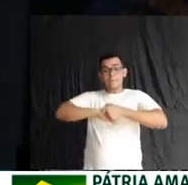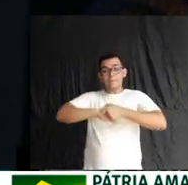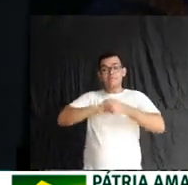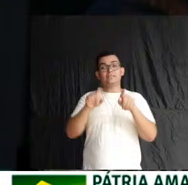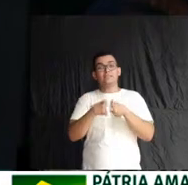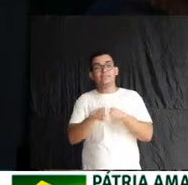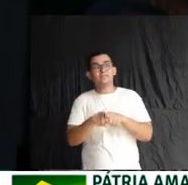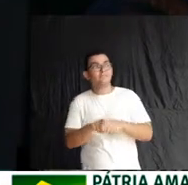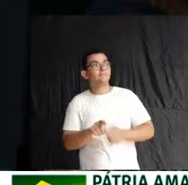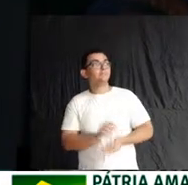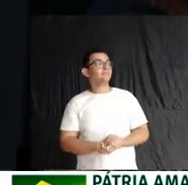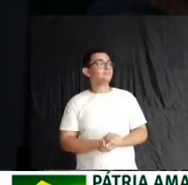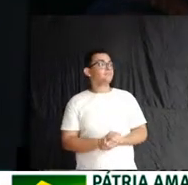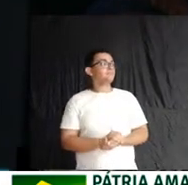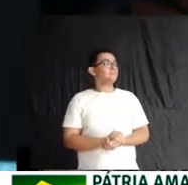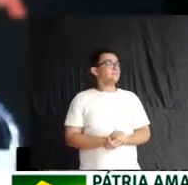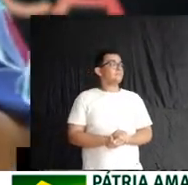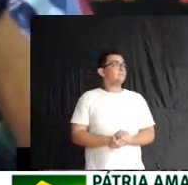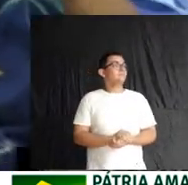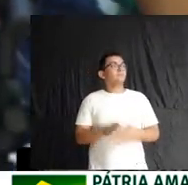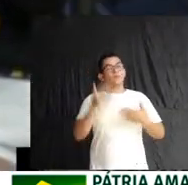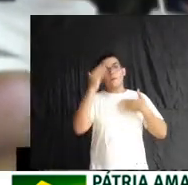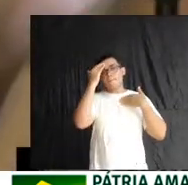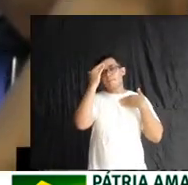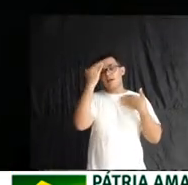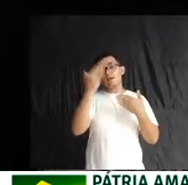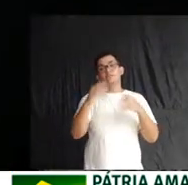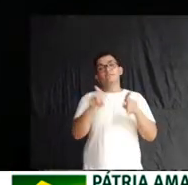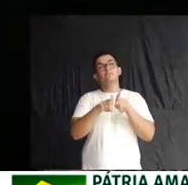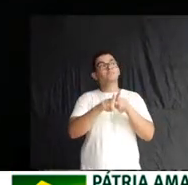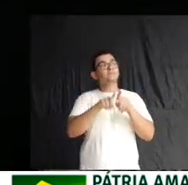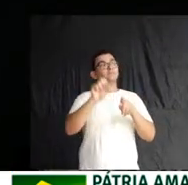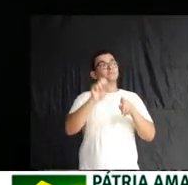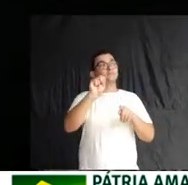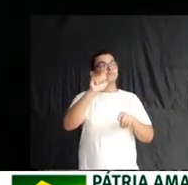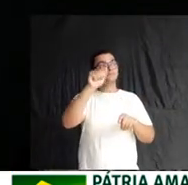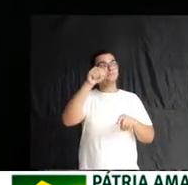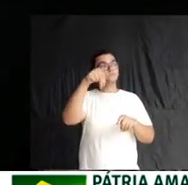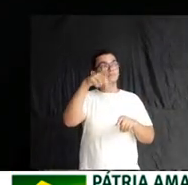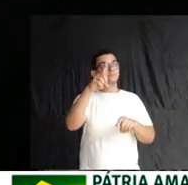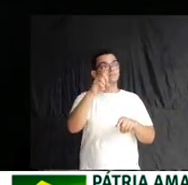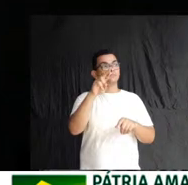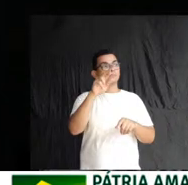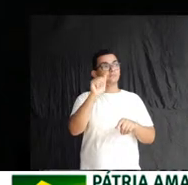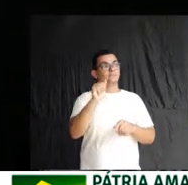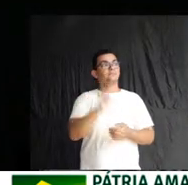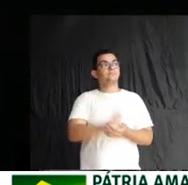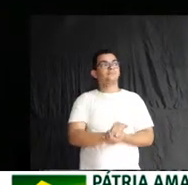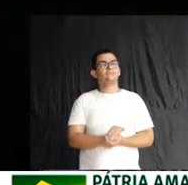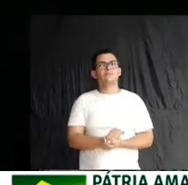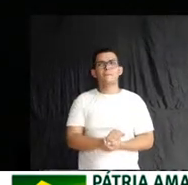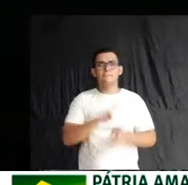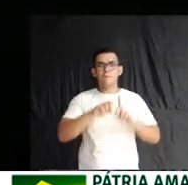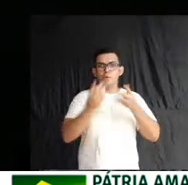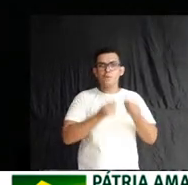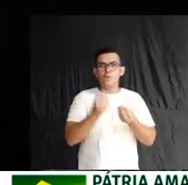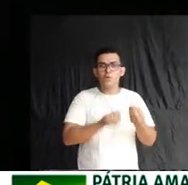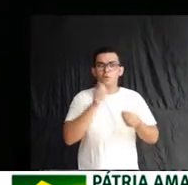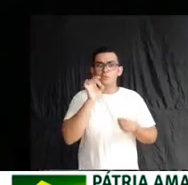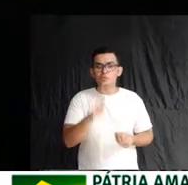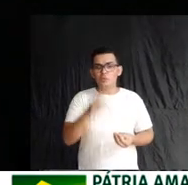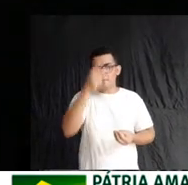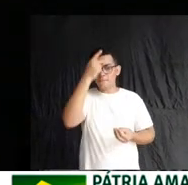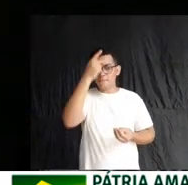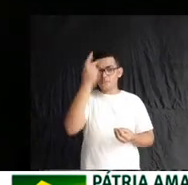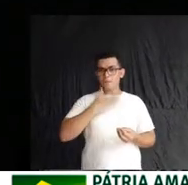esse que ele está usando hoje. Obrigada por estar na live. Sandra Infante, minha amiga. Pessoal, só meu povo aqui, velho.